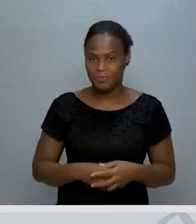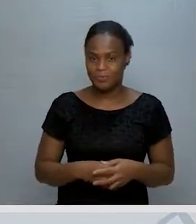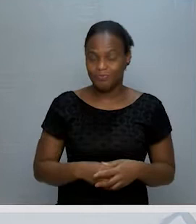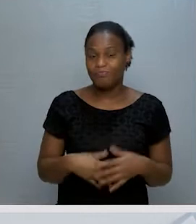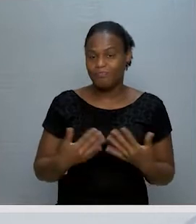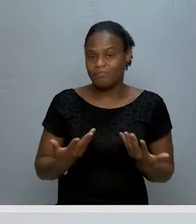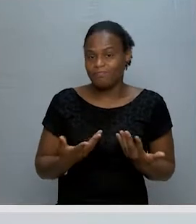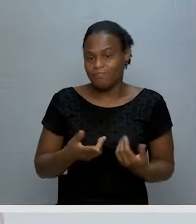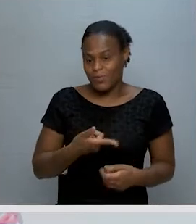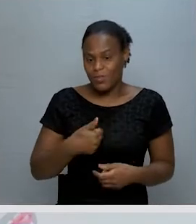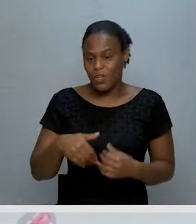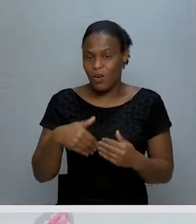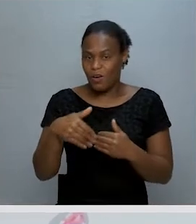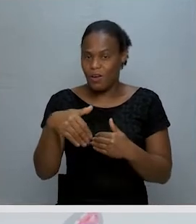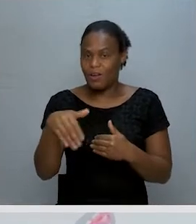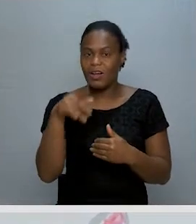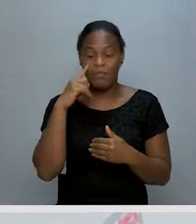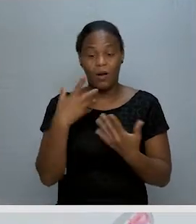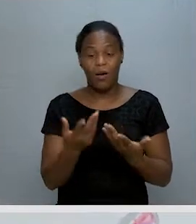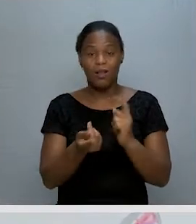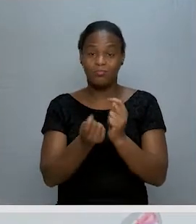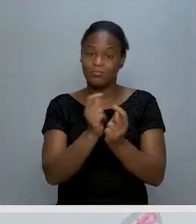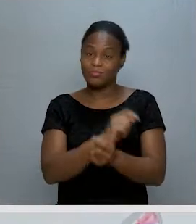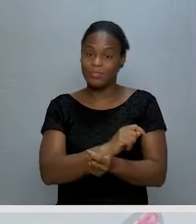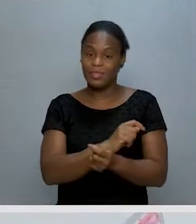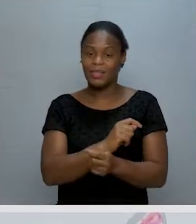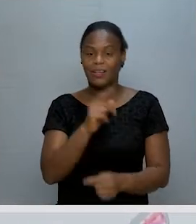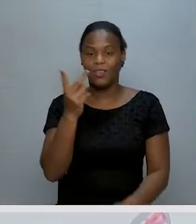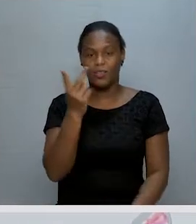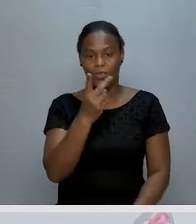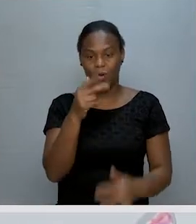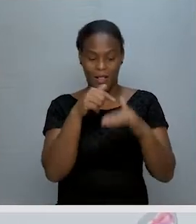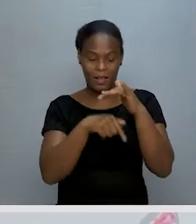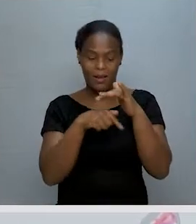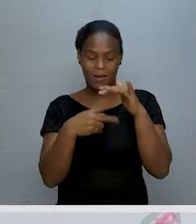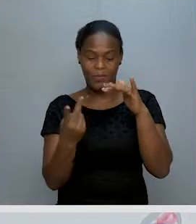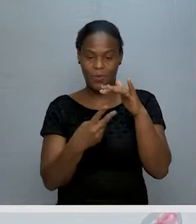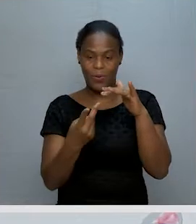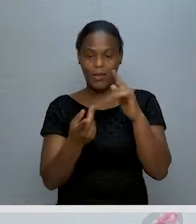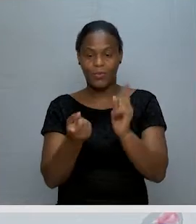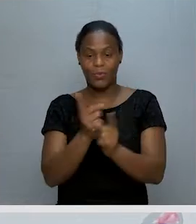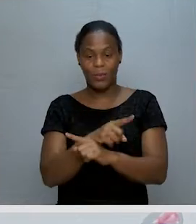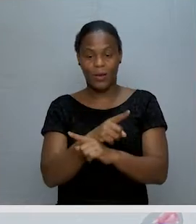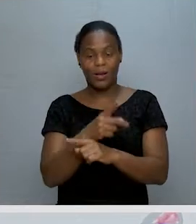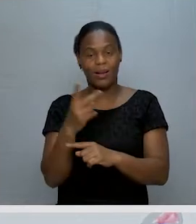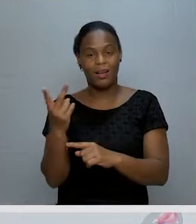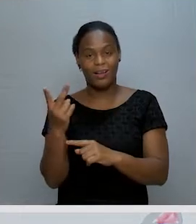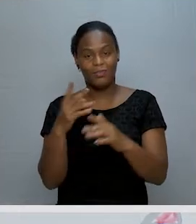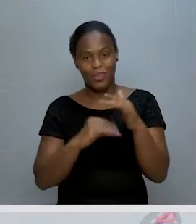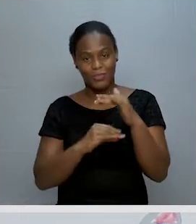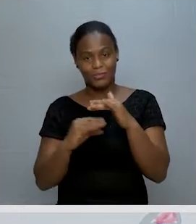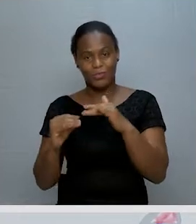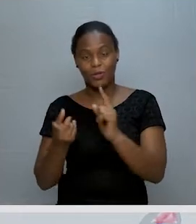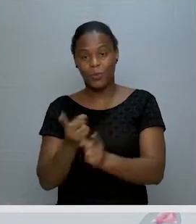10. Então, nós vamos substituir essas duas frações por outras